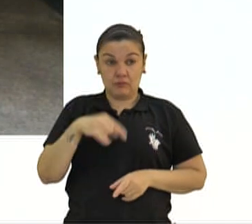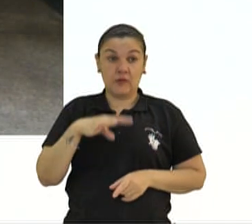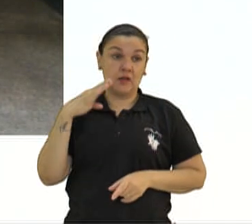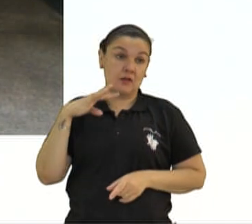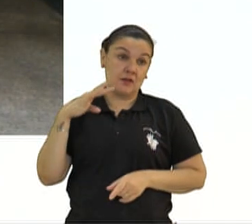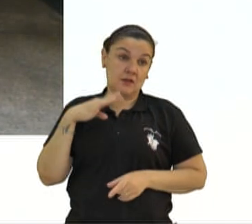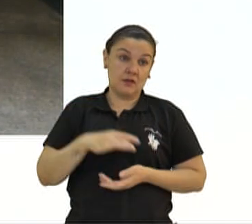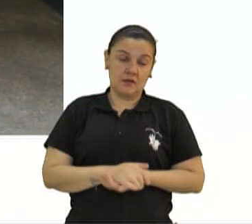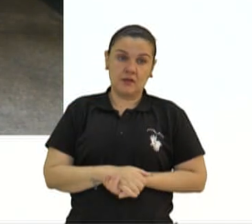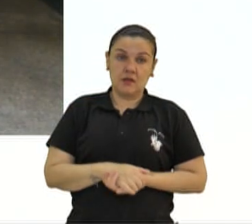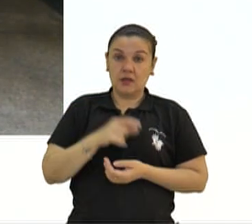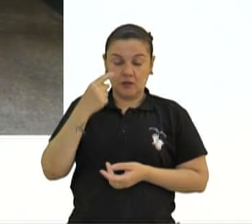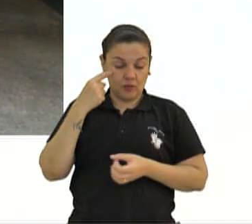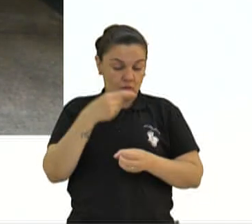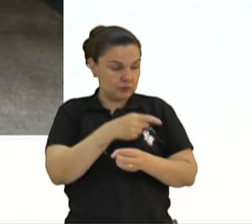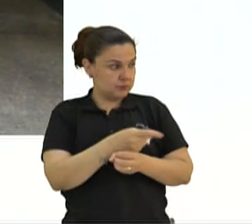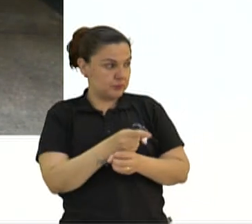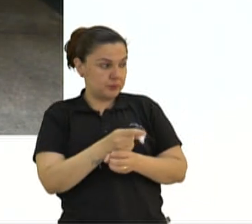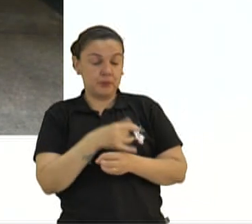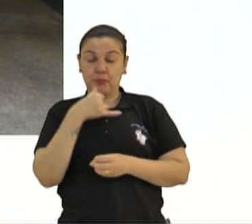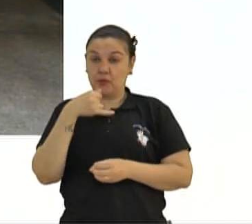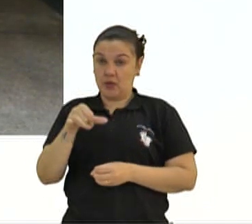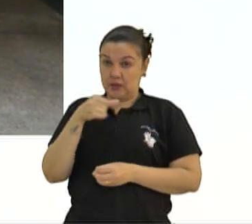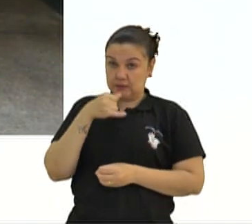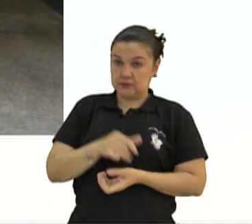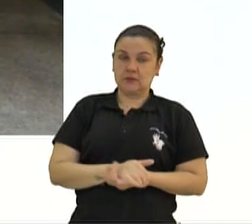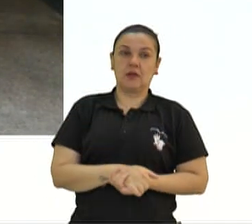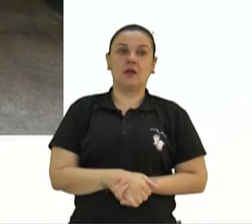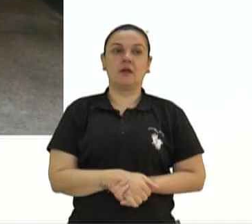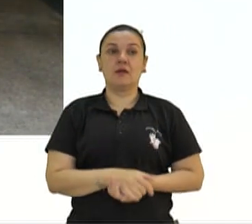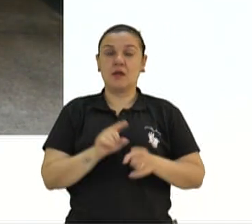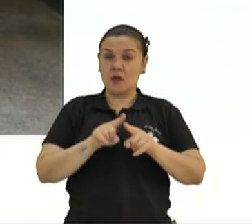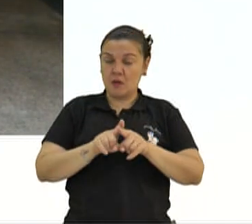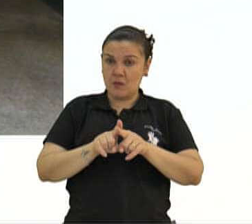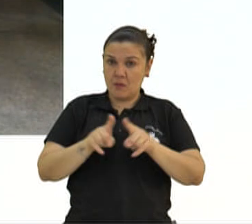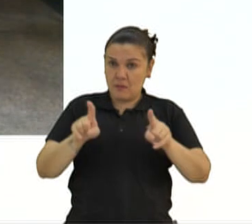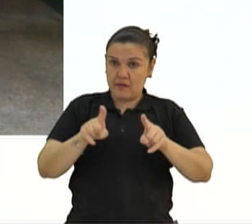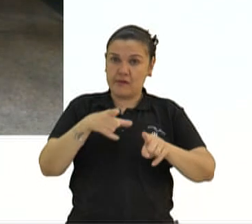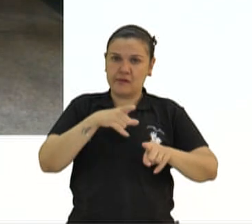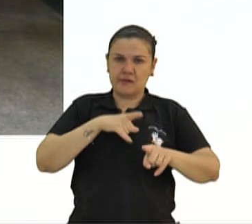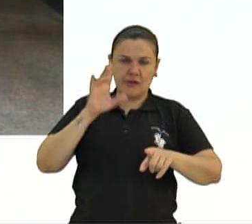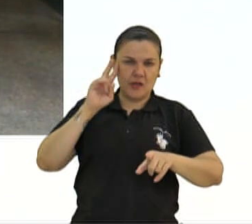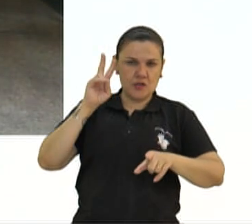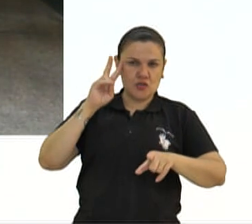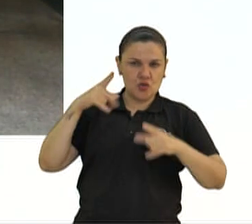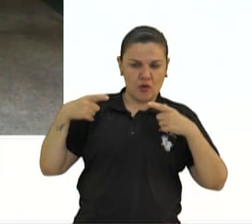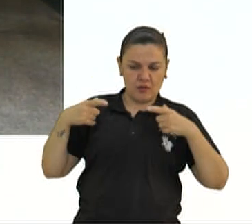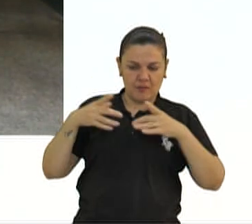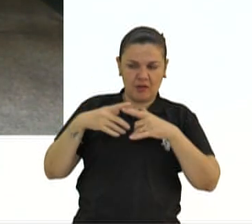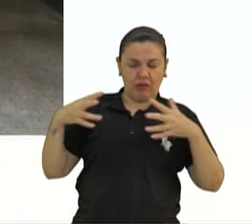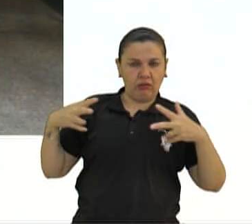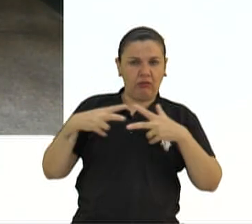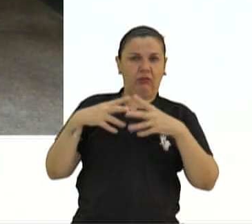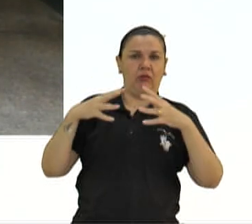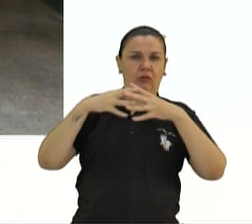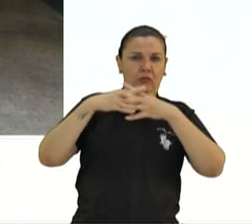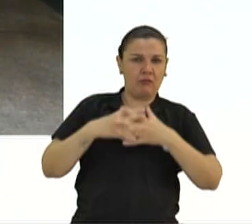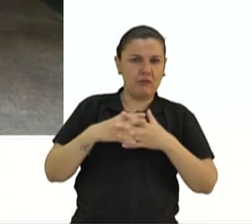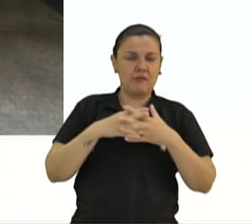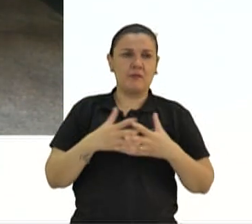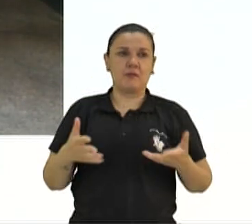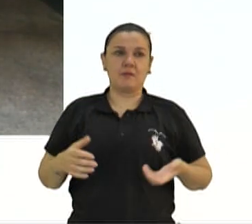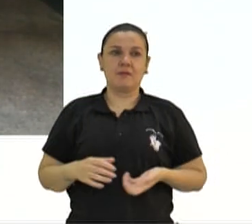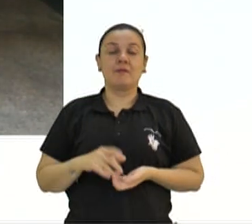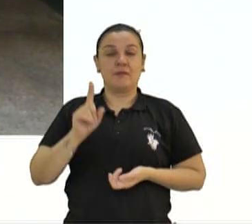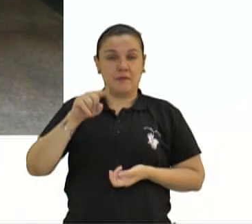interessante. O galvanômetro, ele mediu uma corrente elétrica. Sim. Professor, não tem uma história de uma guerra das correntes que ocorreu? Sim,